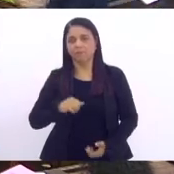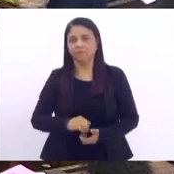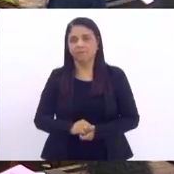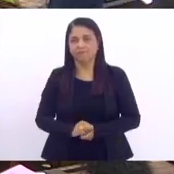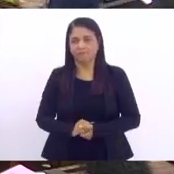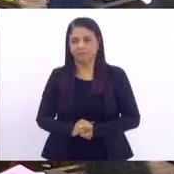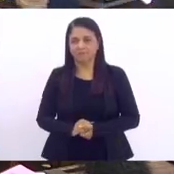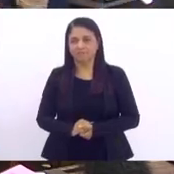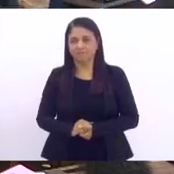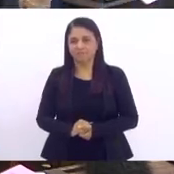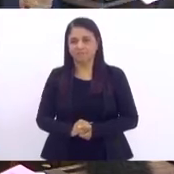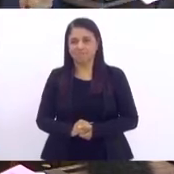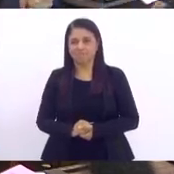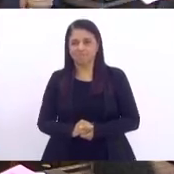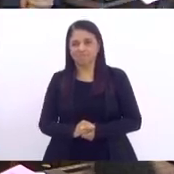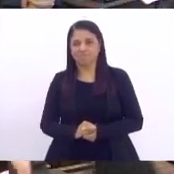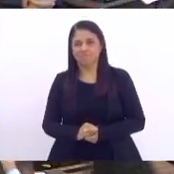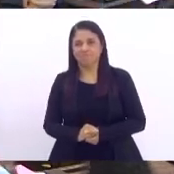Presidente,